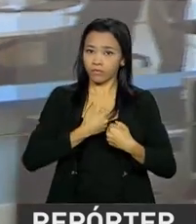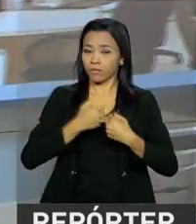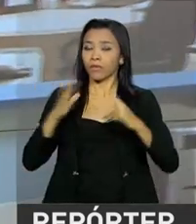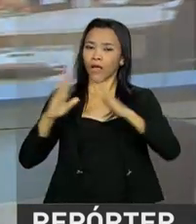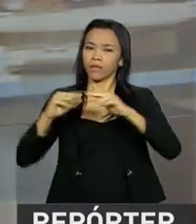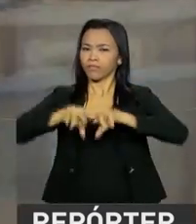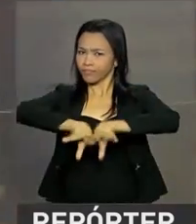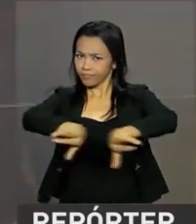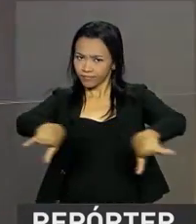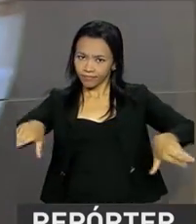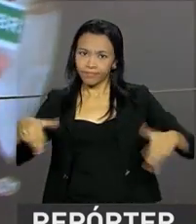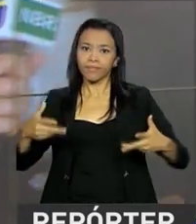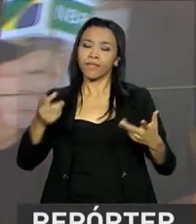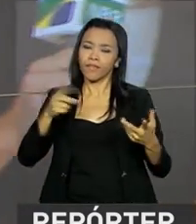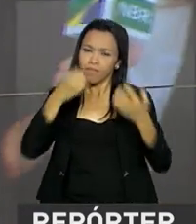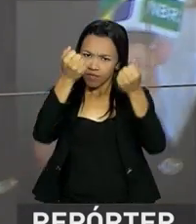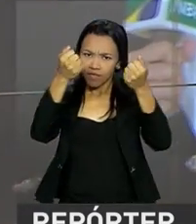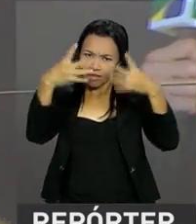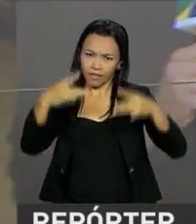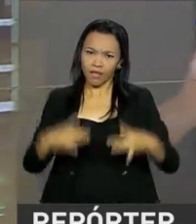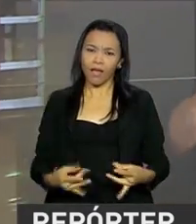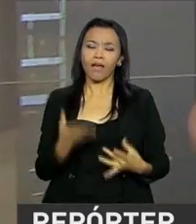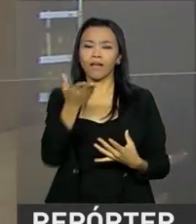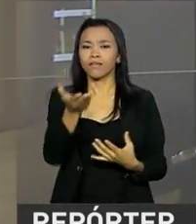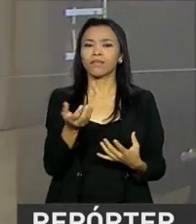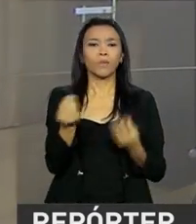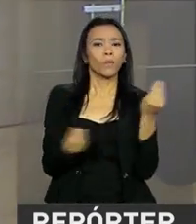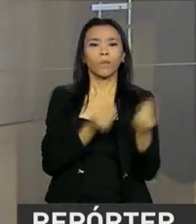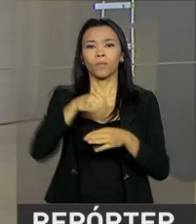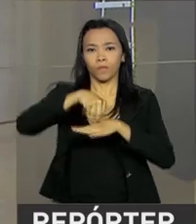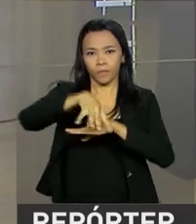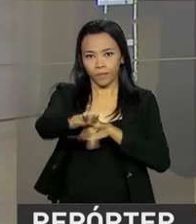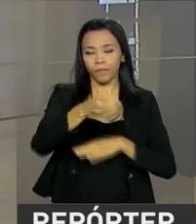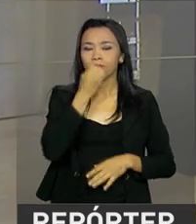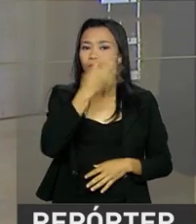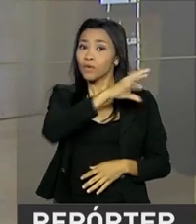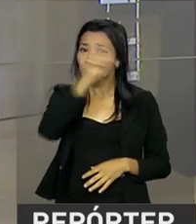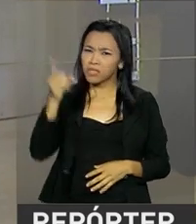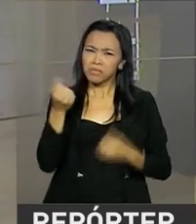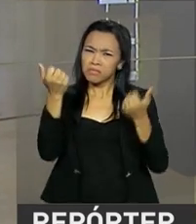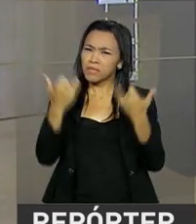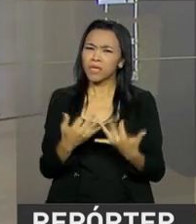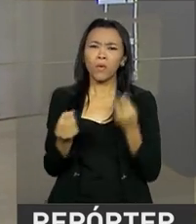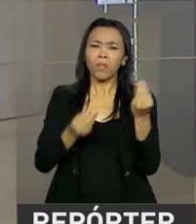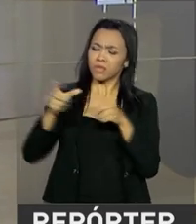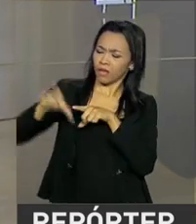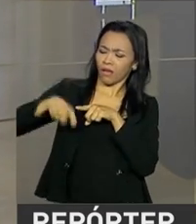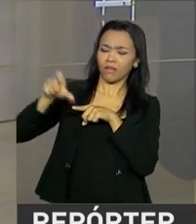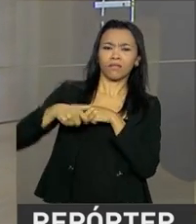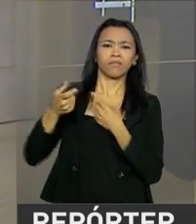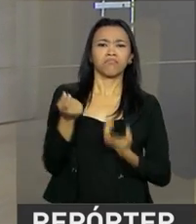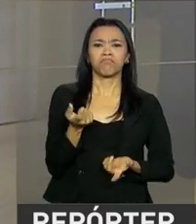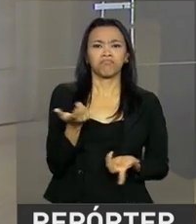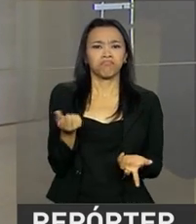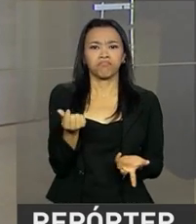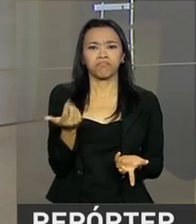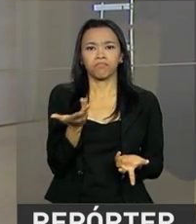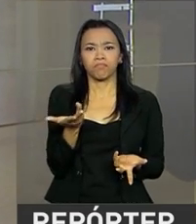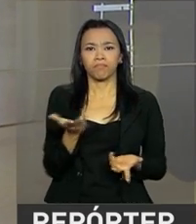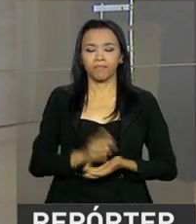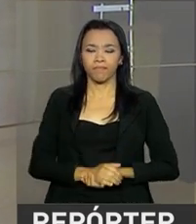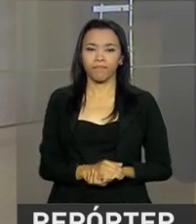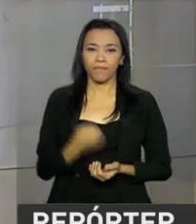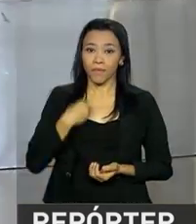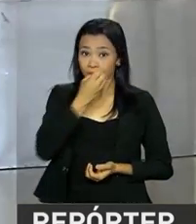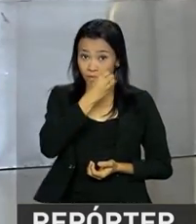no Palácio do Planalto e tem as informações pra gente. Paola, bom dia. Explica pra gente como é que vai funcionar esse cartão. Bom dia para